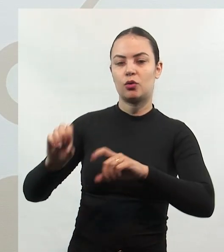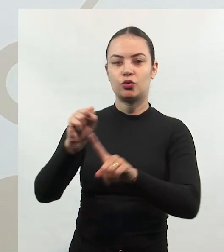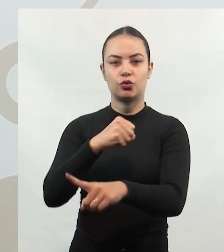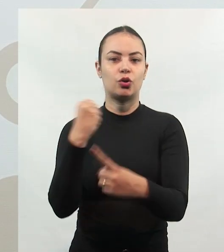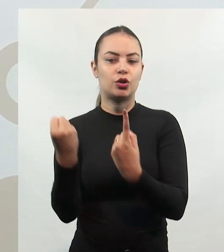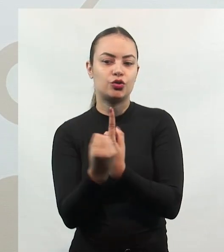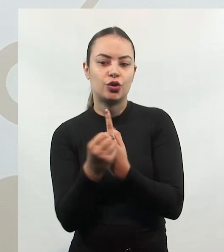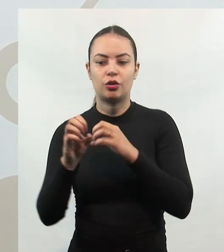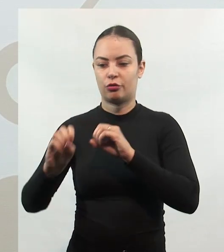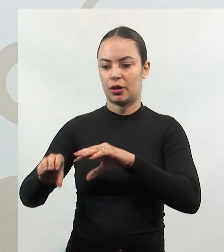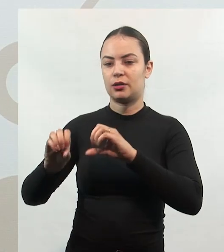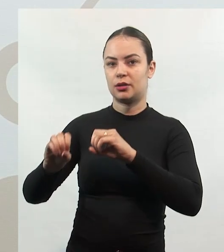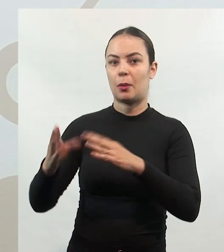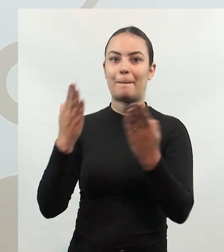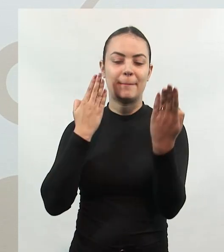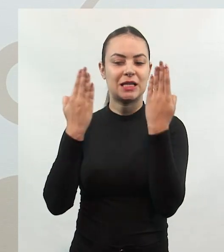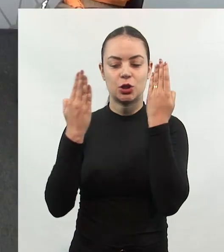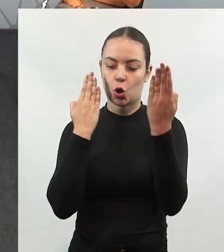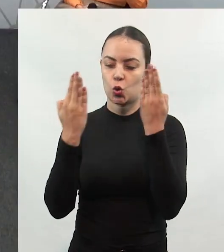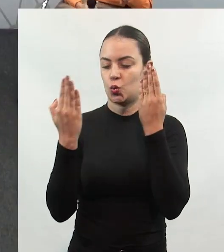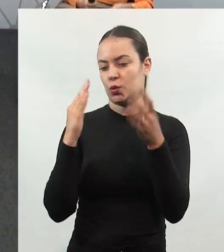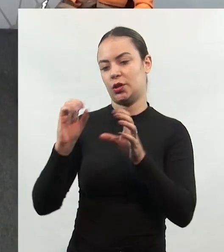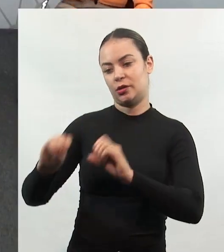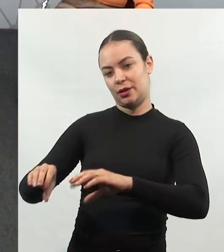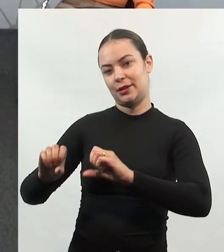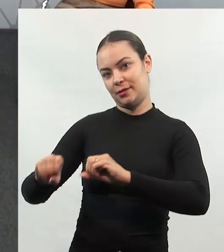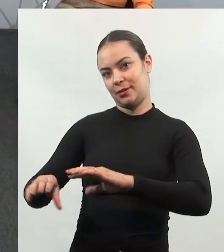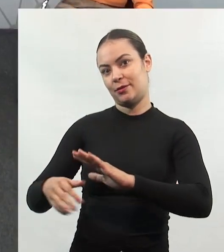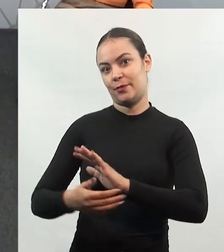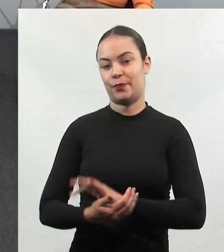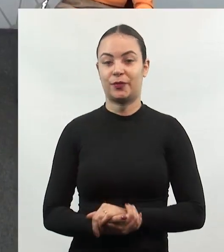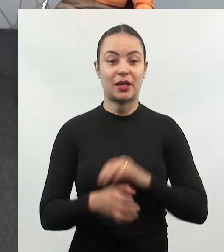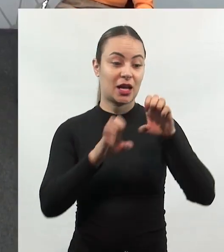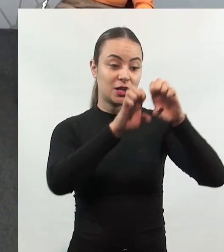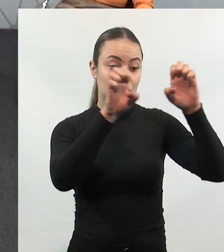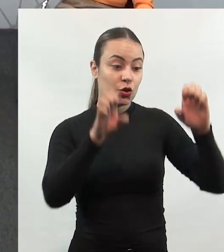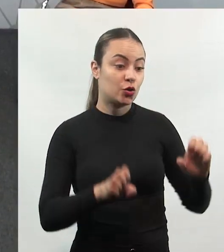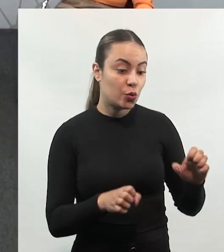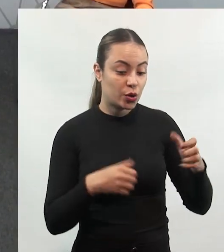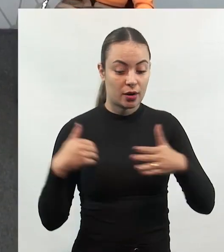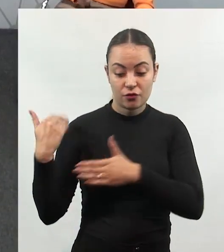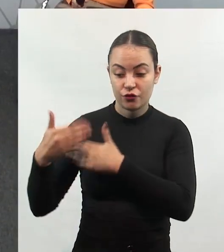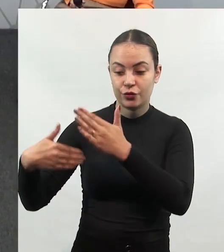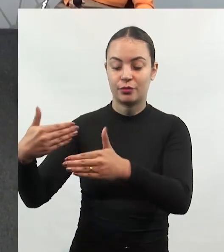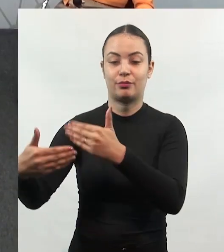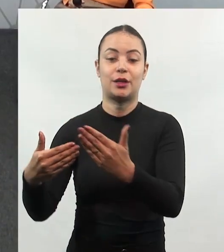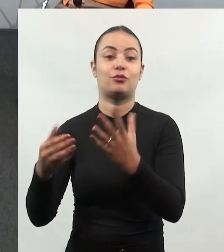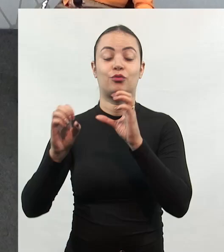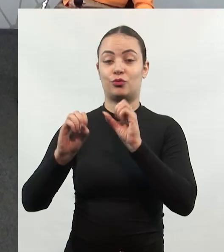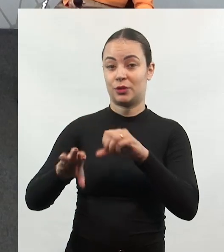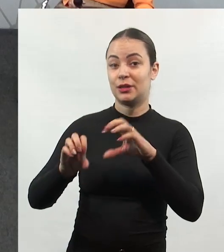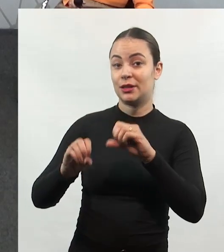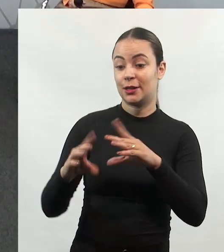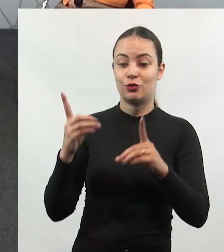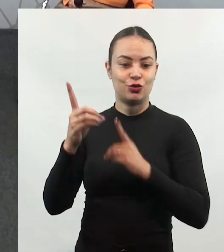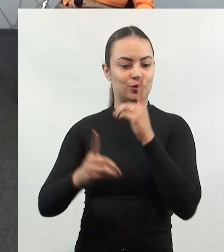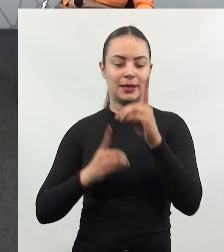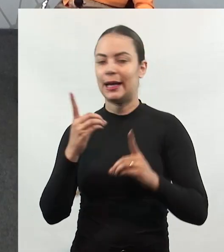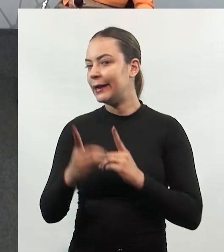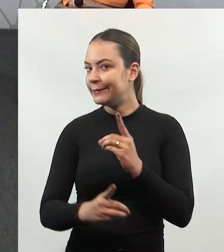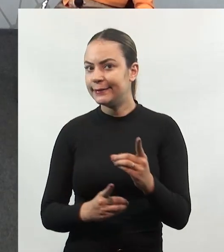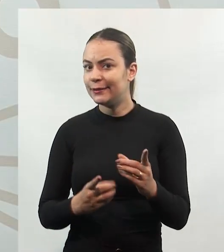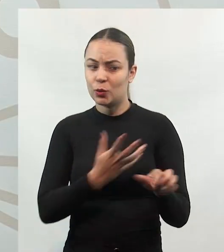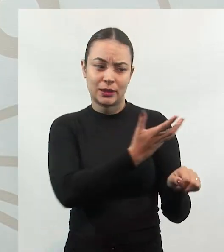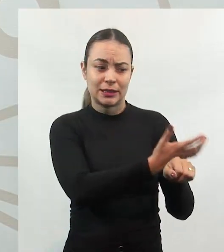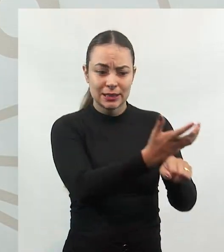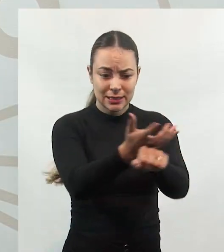licenciatura, ficou muito fácil, né? Porque as disciplinas foram muito boas. E eu acrescento aí ao nosso estágio. E